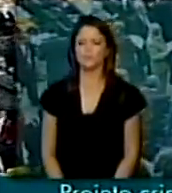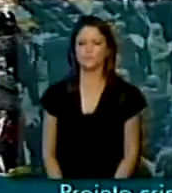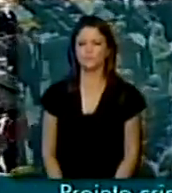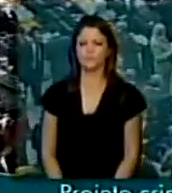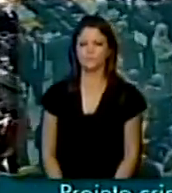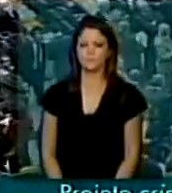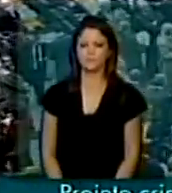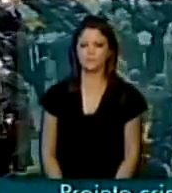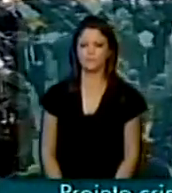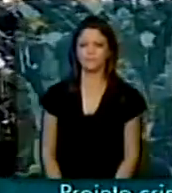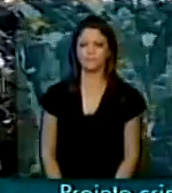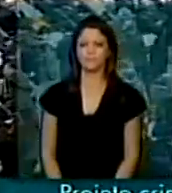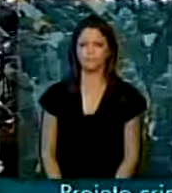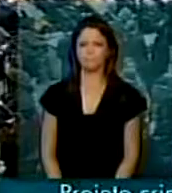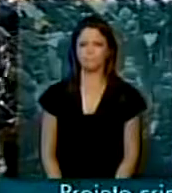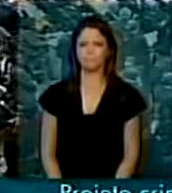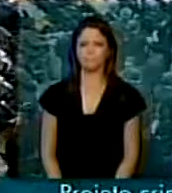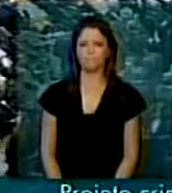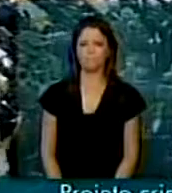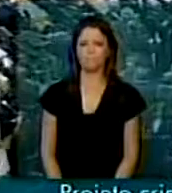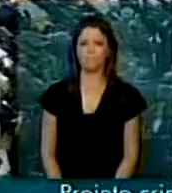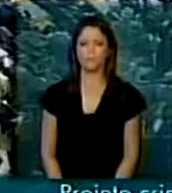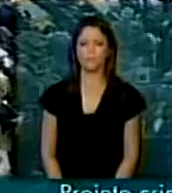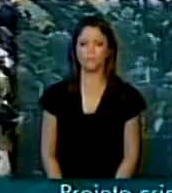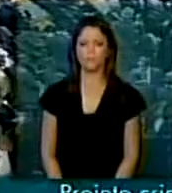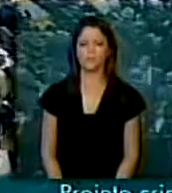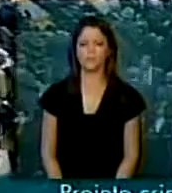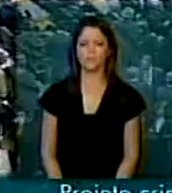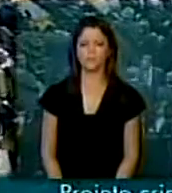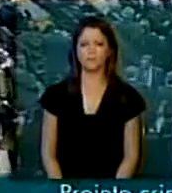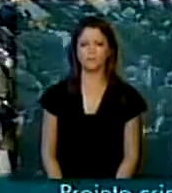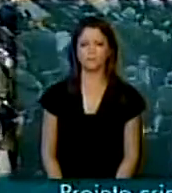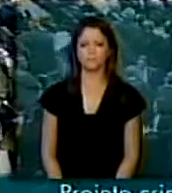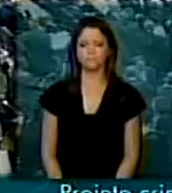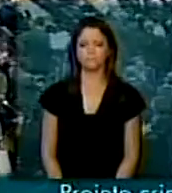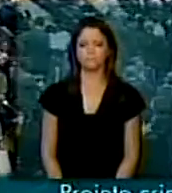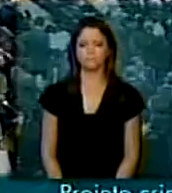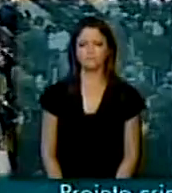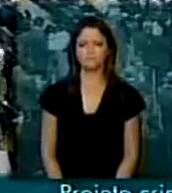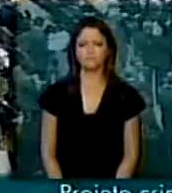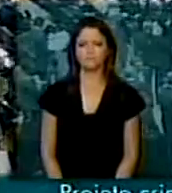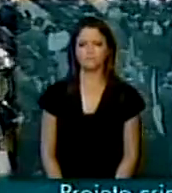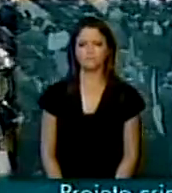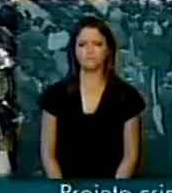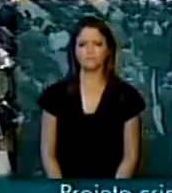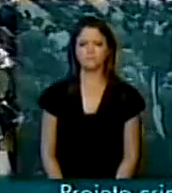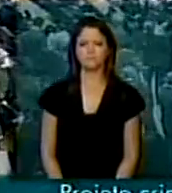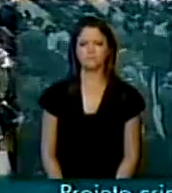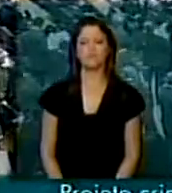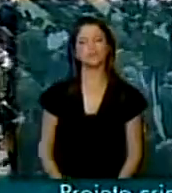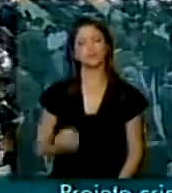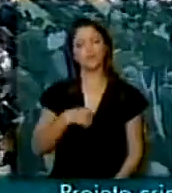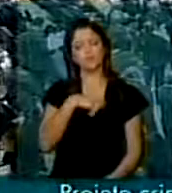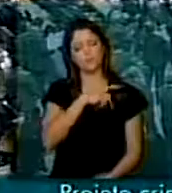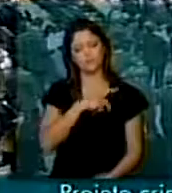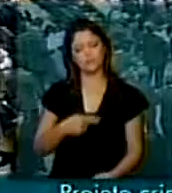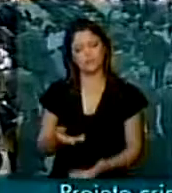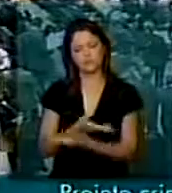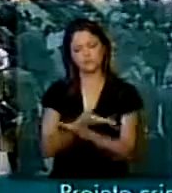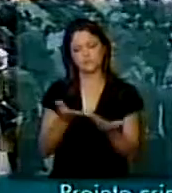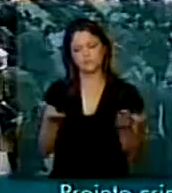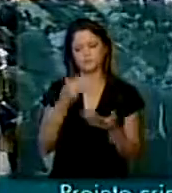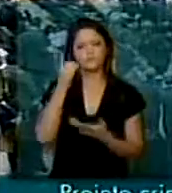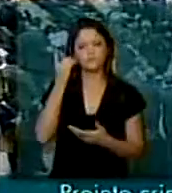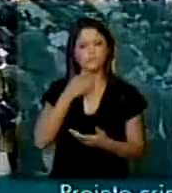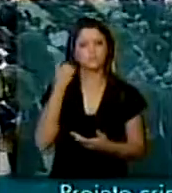Deixa ali, vou falar sobre isso. Senhor presidente, senhores e senhoras deputadas,